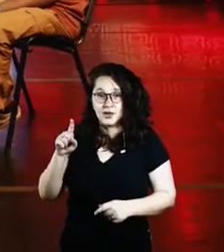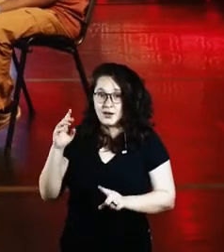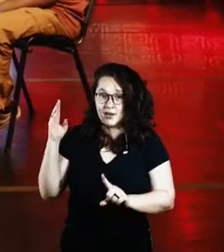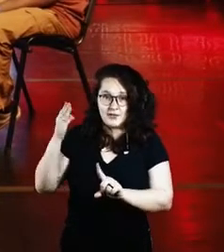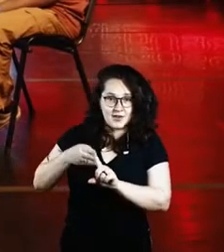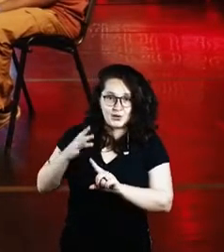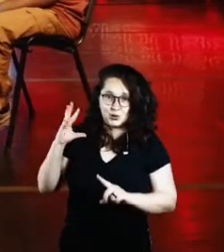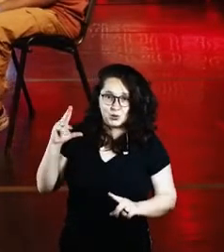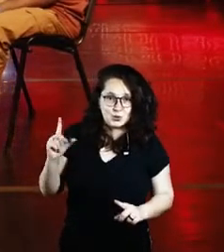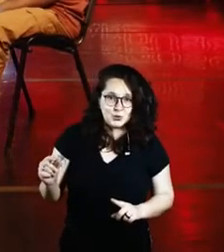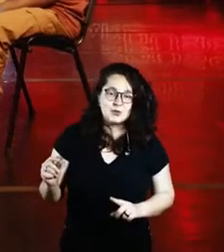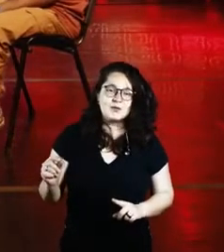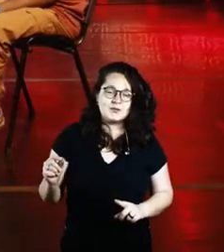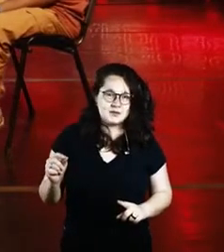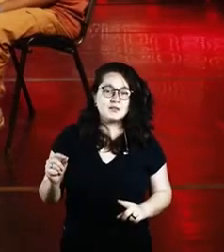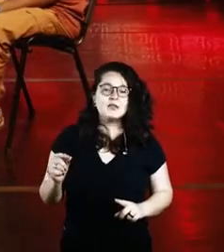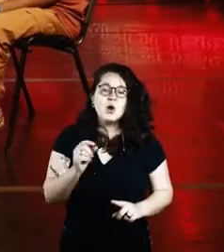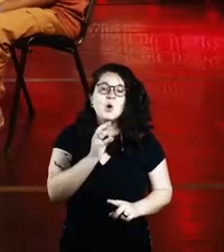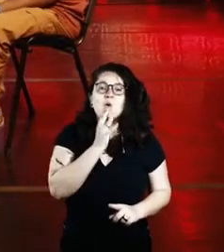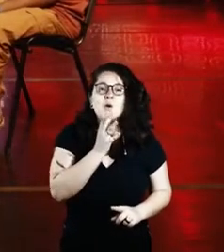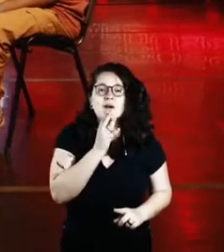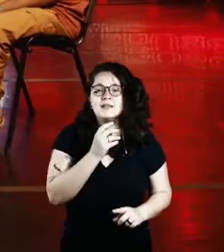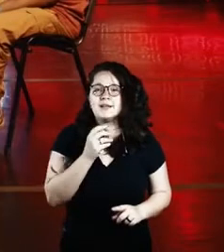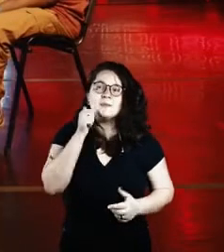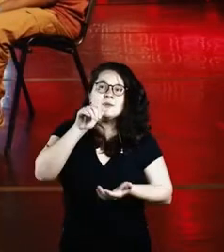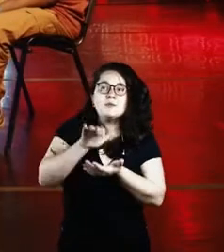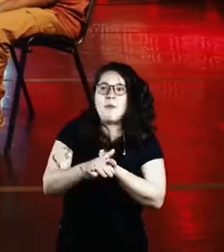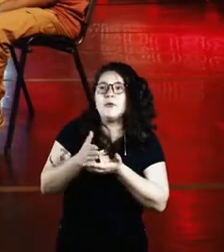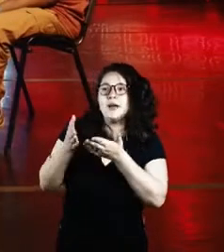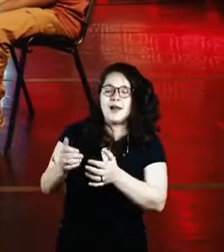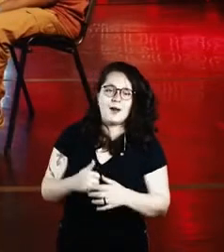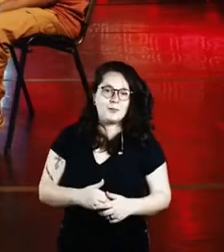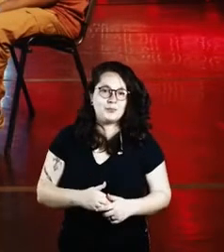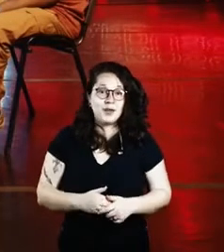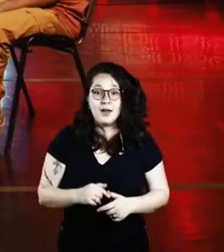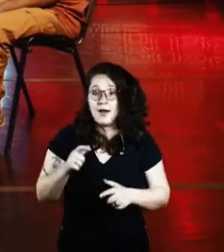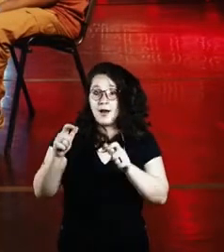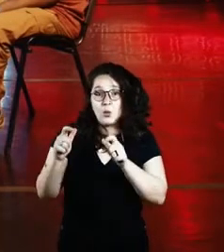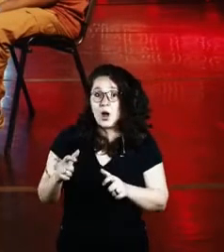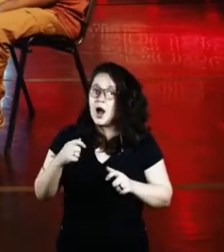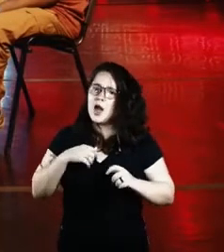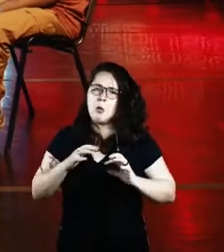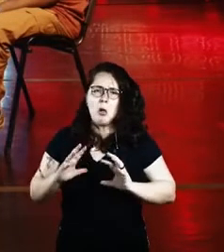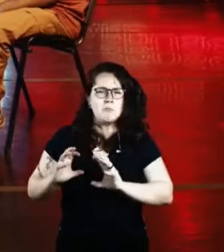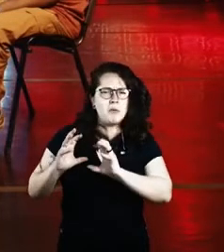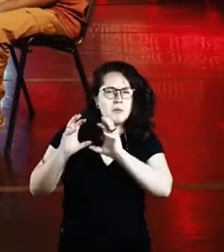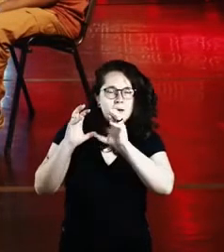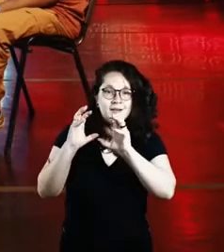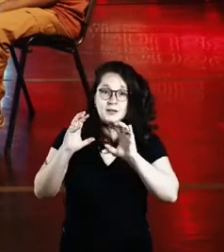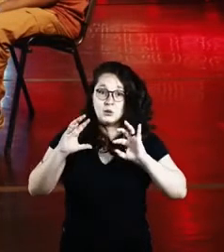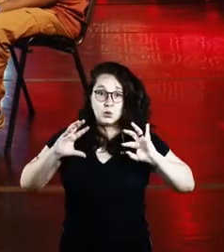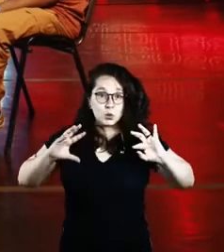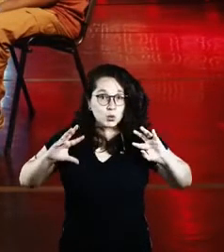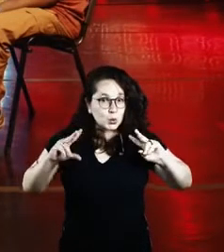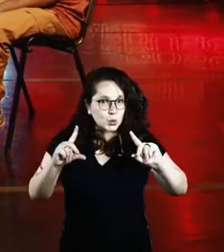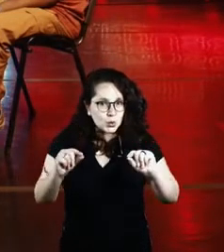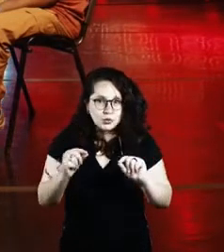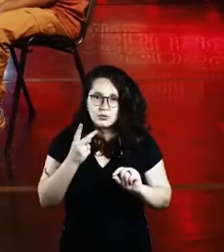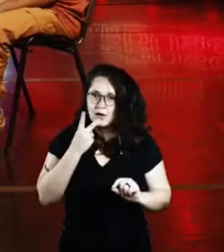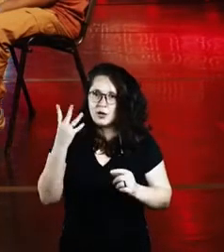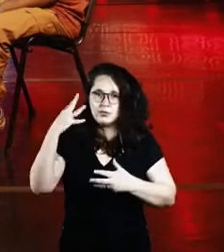tudo, praticamente. Ah, conheci minha esposa no Somebody Love. Ah, no Somebody Love eu briguei. Acho que já aconteceu de tudo no Somebody Love.